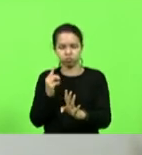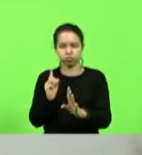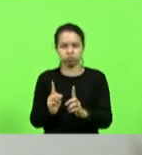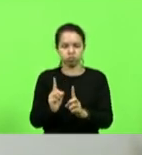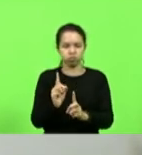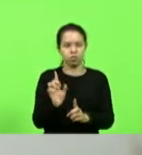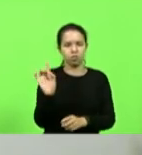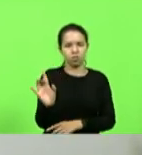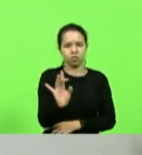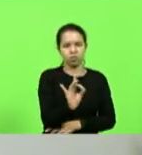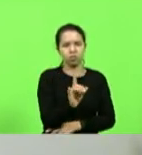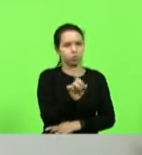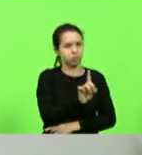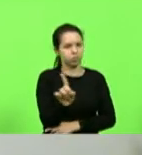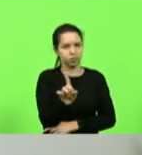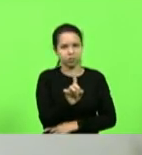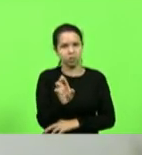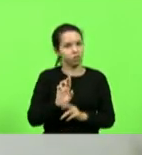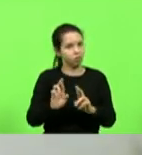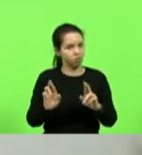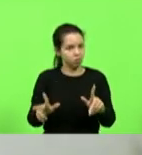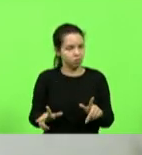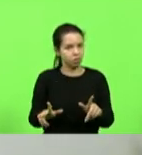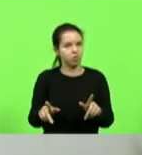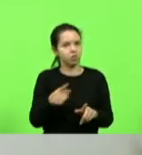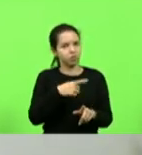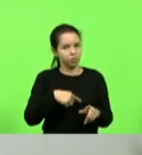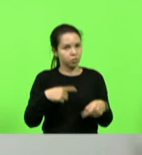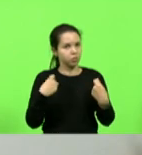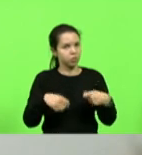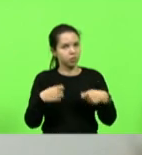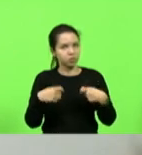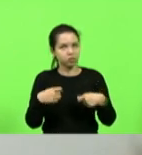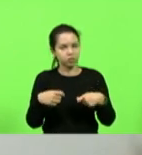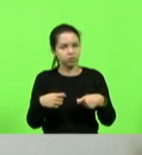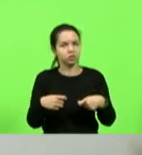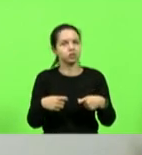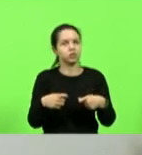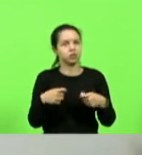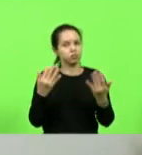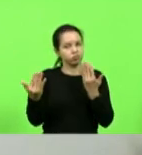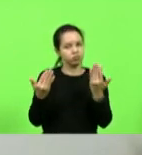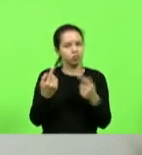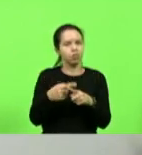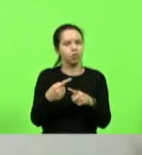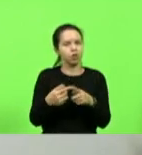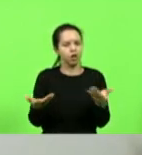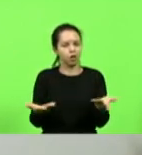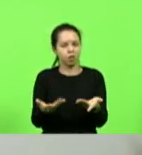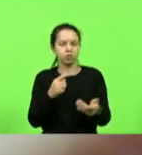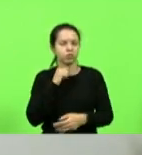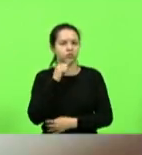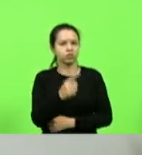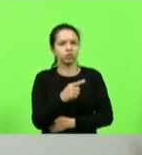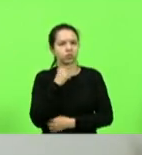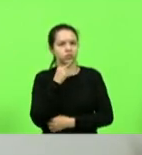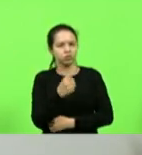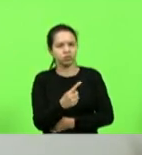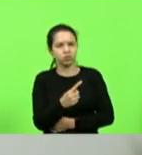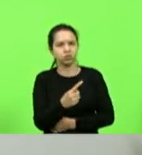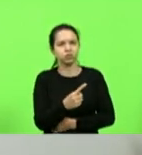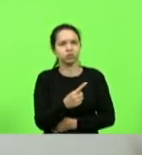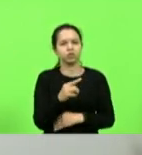o sentido. O sentido é, inclusive, a gente rever por que é que nós não estamos mais dando conta da